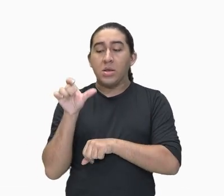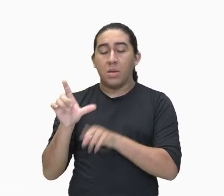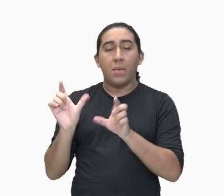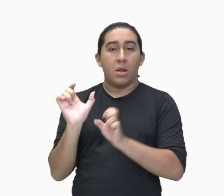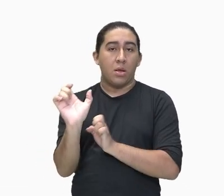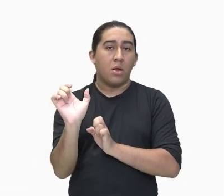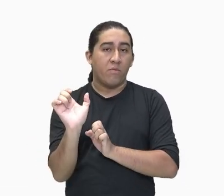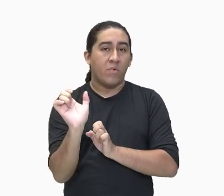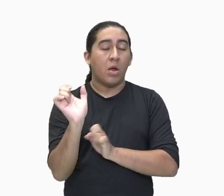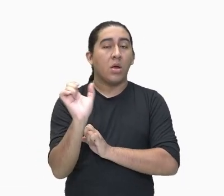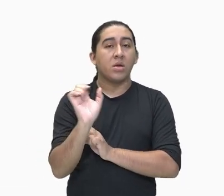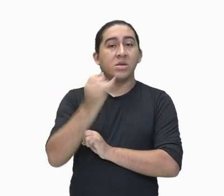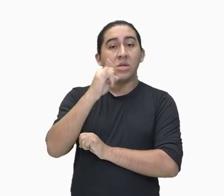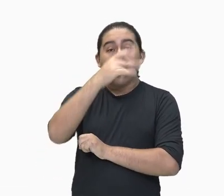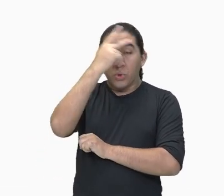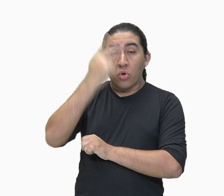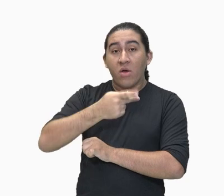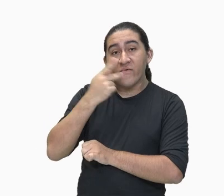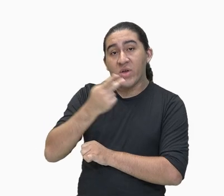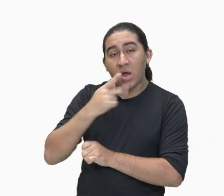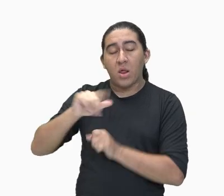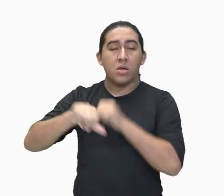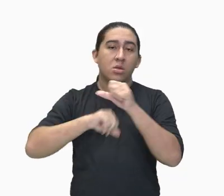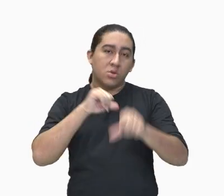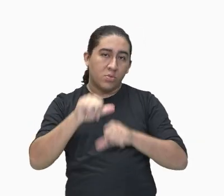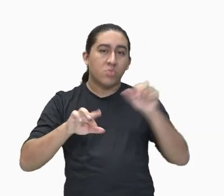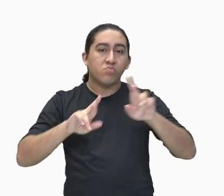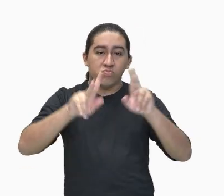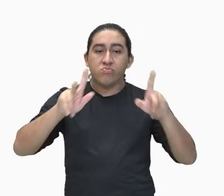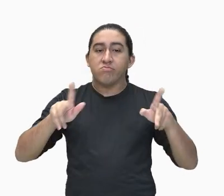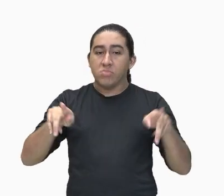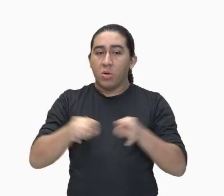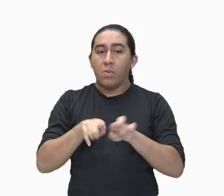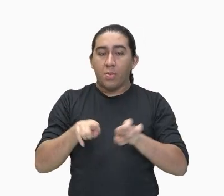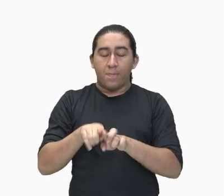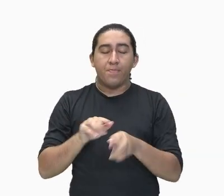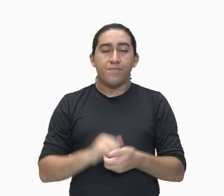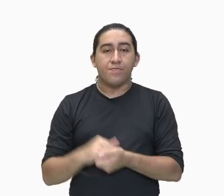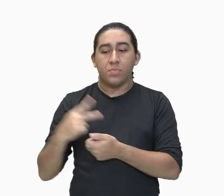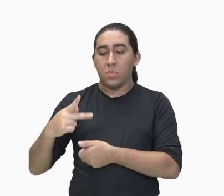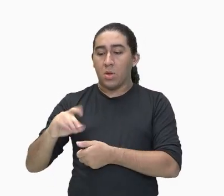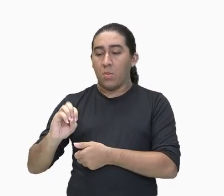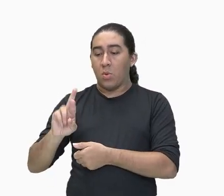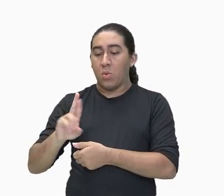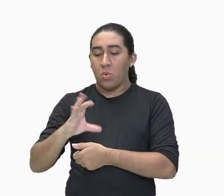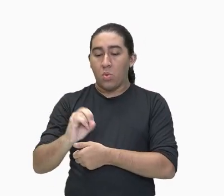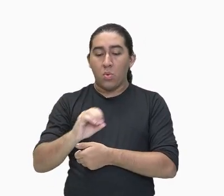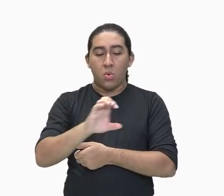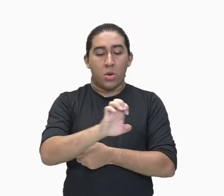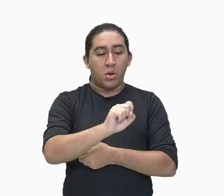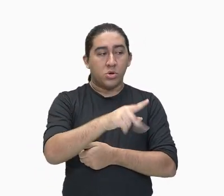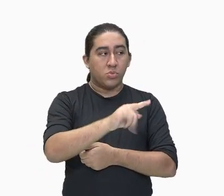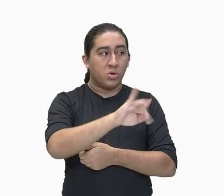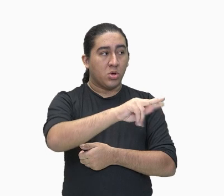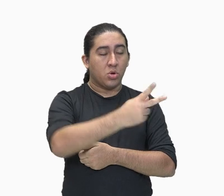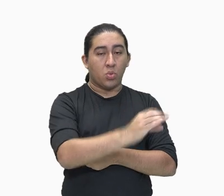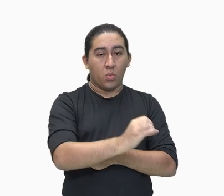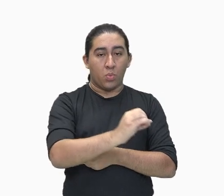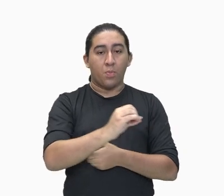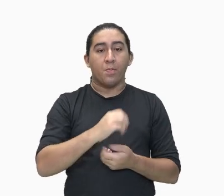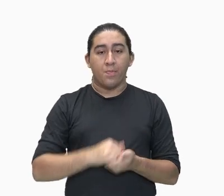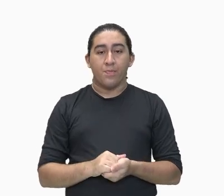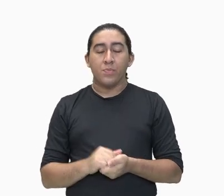né? Porco, espinho, né? Tem a palavra simples, porco, palavra simples, espinho. Então,